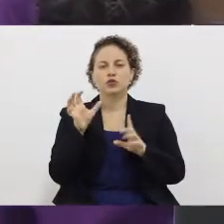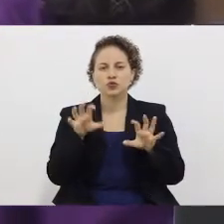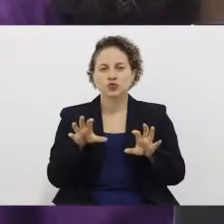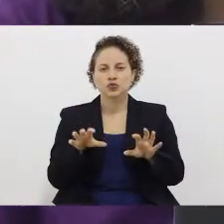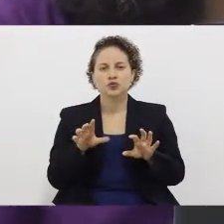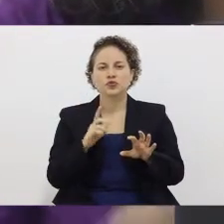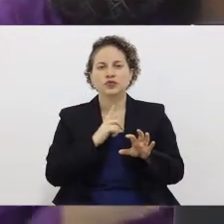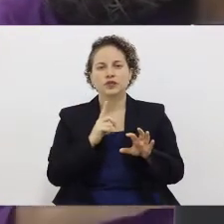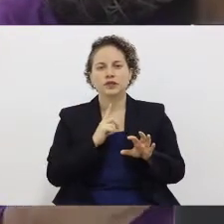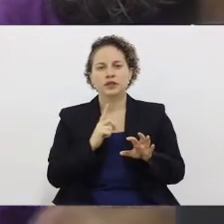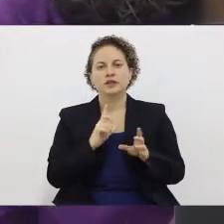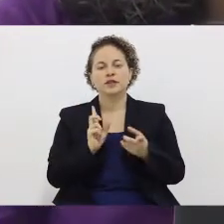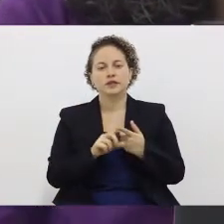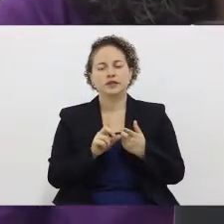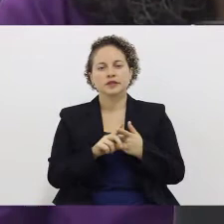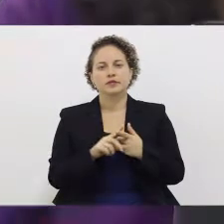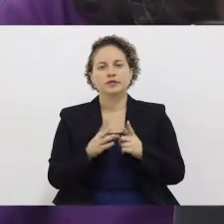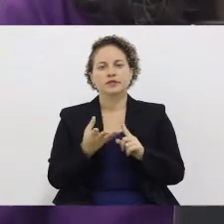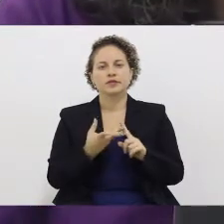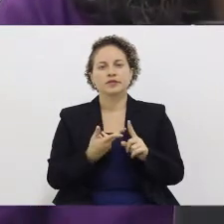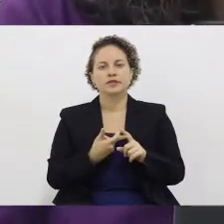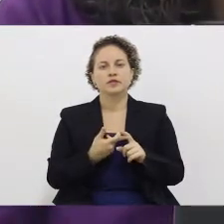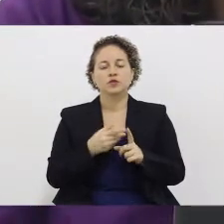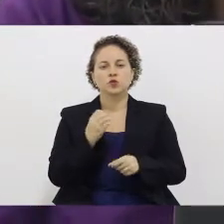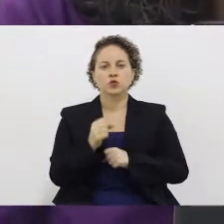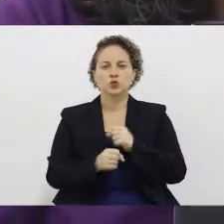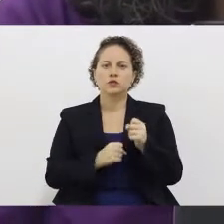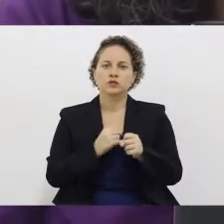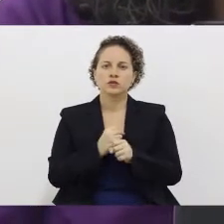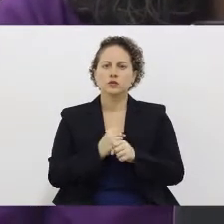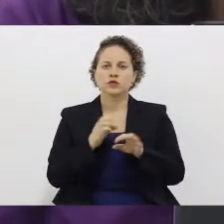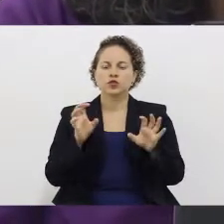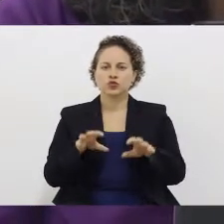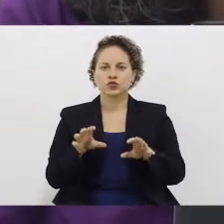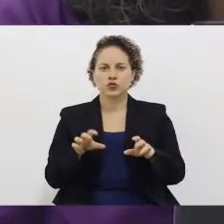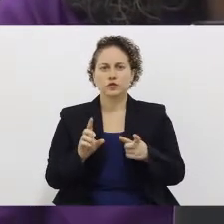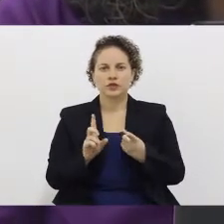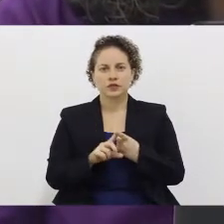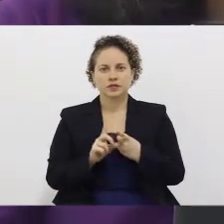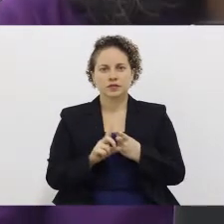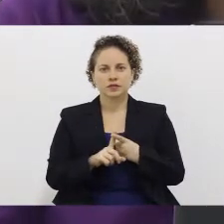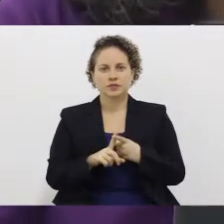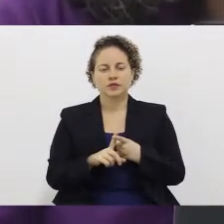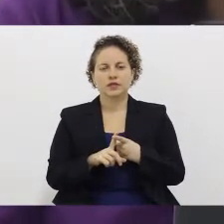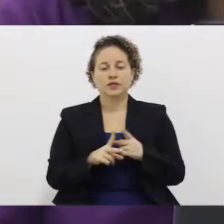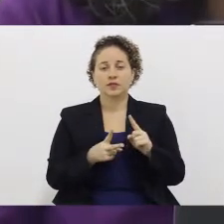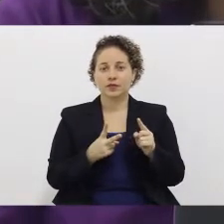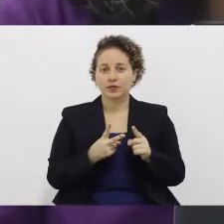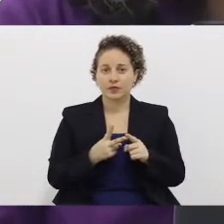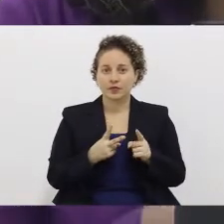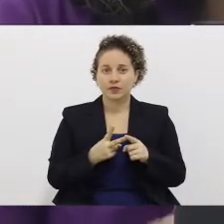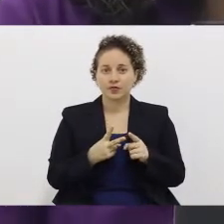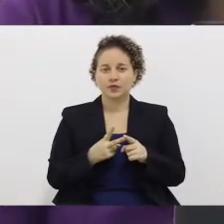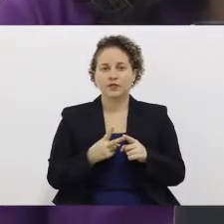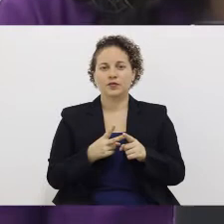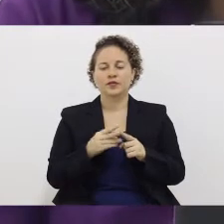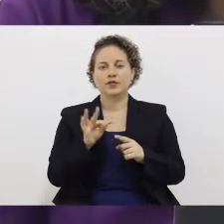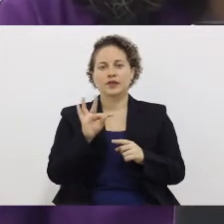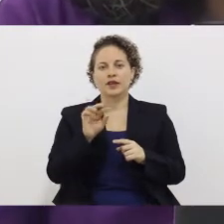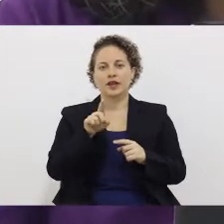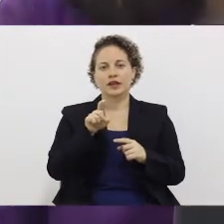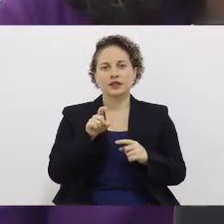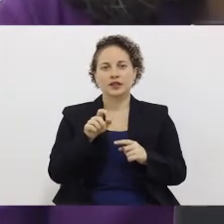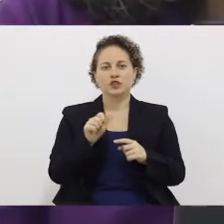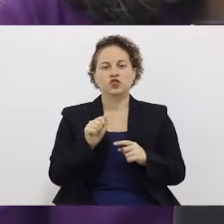chove, qual o período do ano em que chove. Aqui nós temos a fase 2, que é a taxa de consumo de